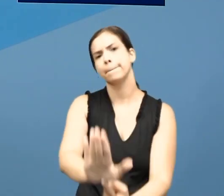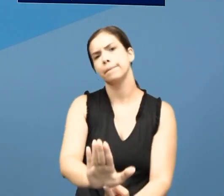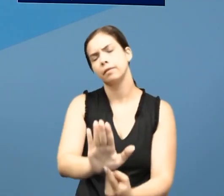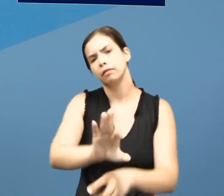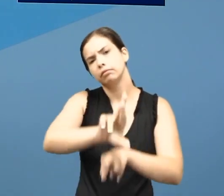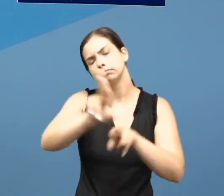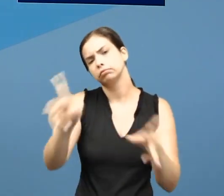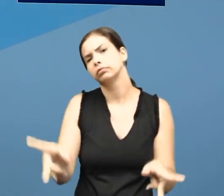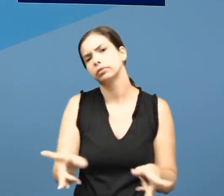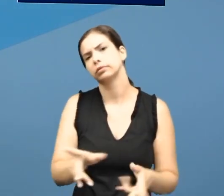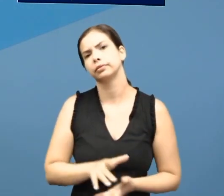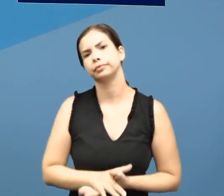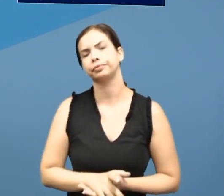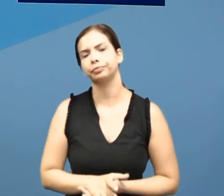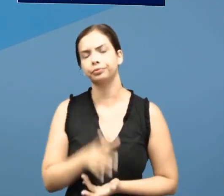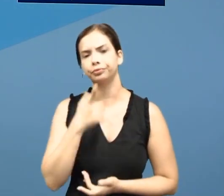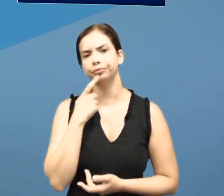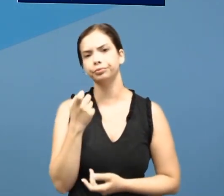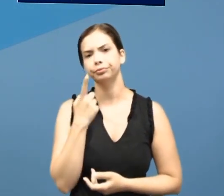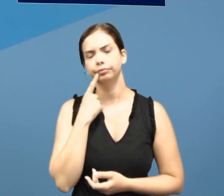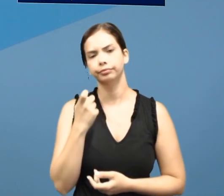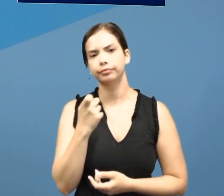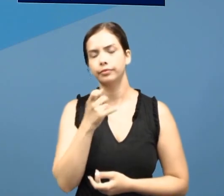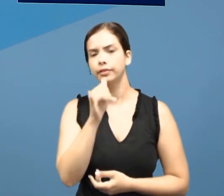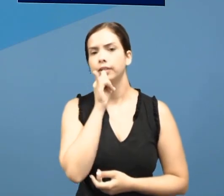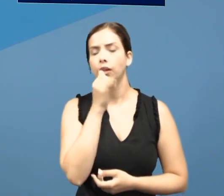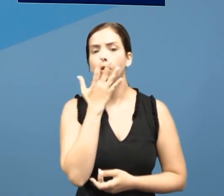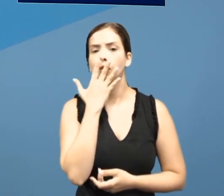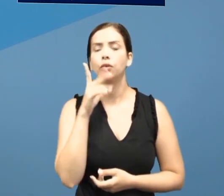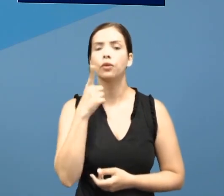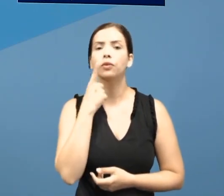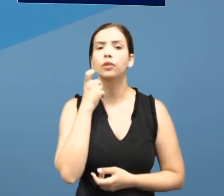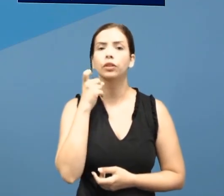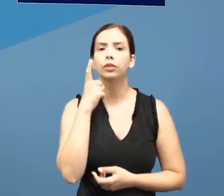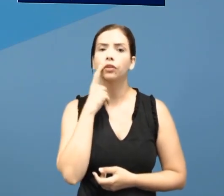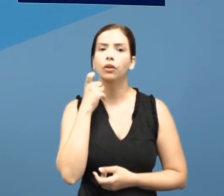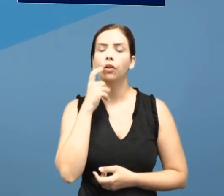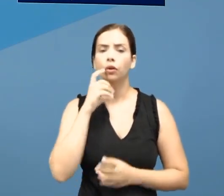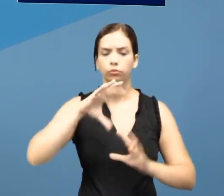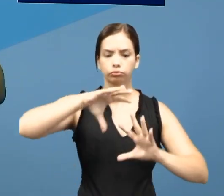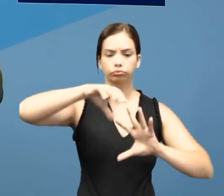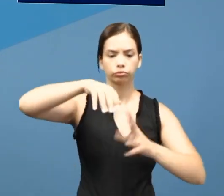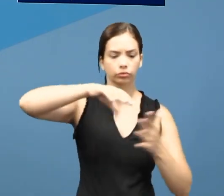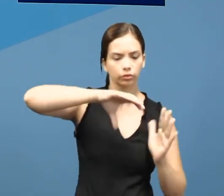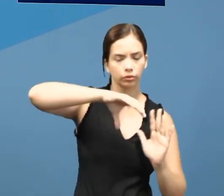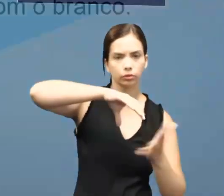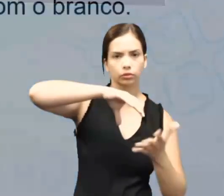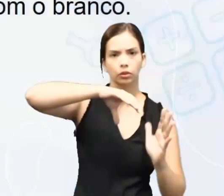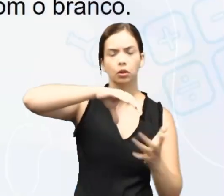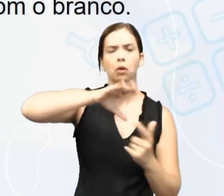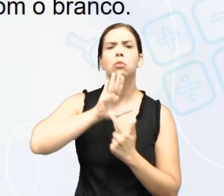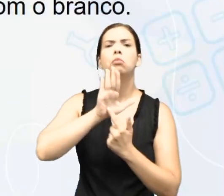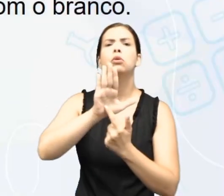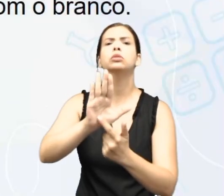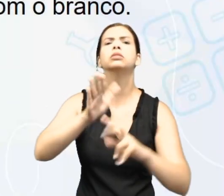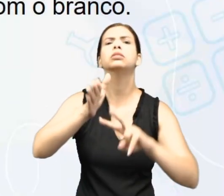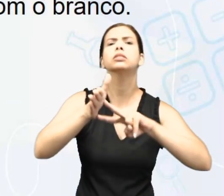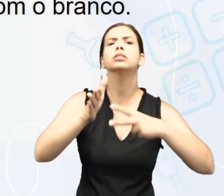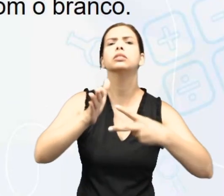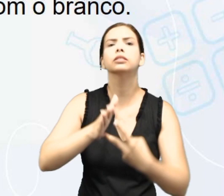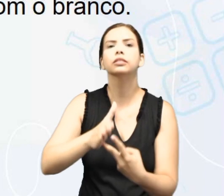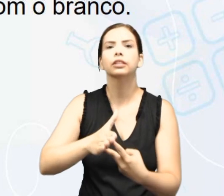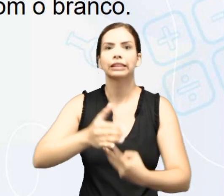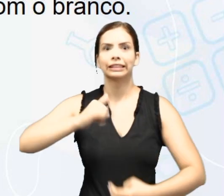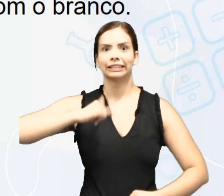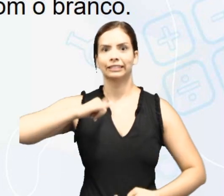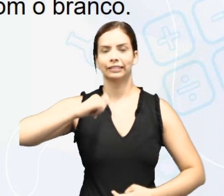algo diferente. O vermelho, por exemplo. O vermelho no Ocidente, ele já vai ter o significado de